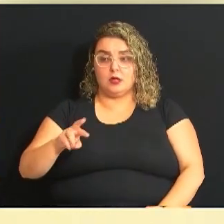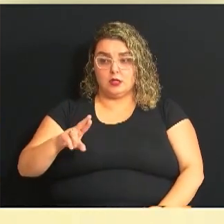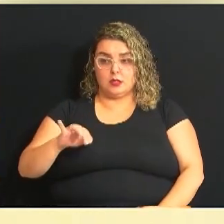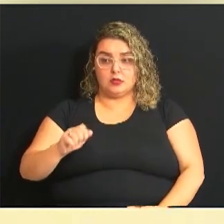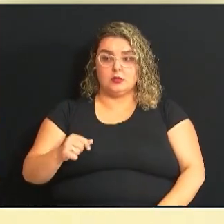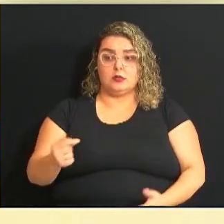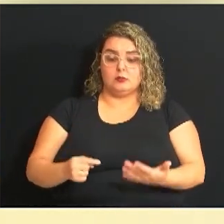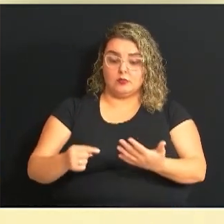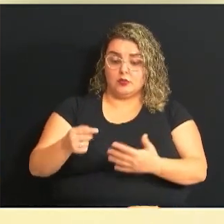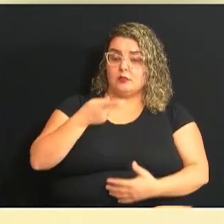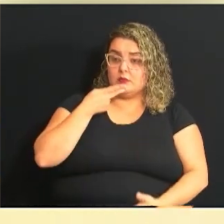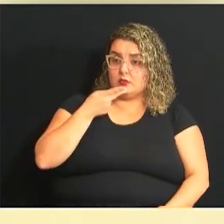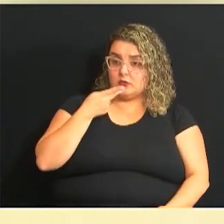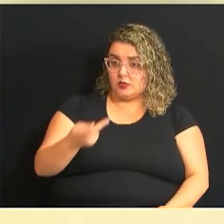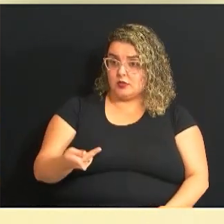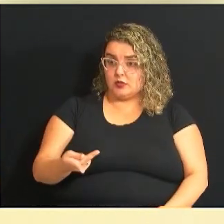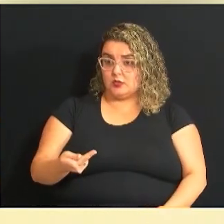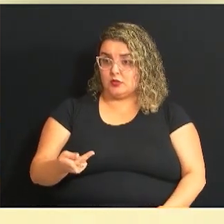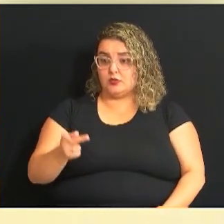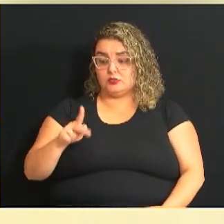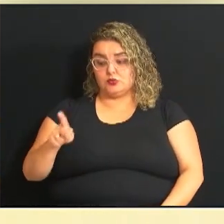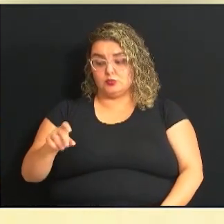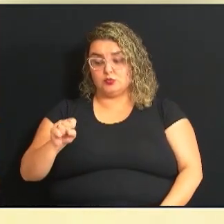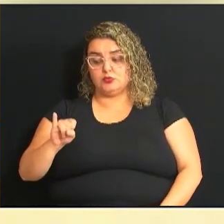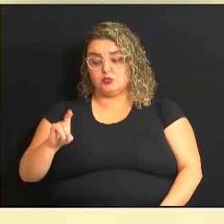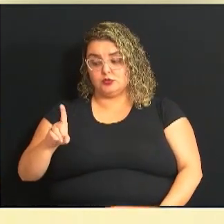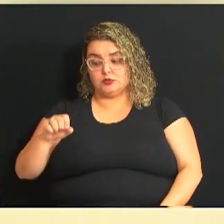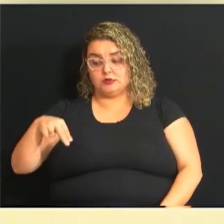professora Adriana vem apontando, né? Seja o